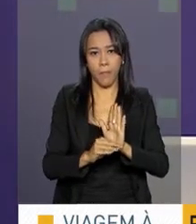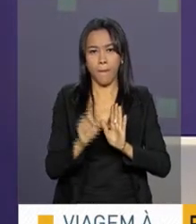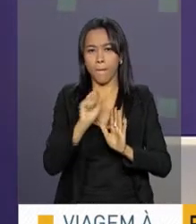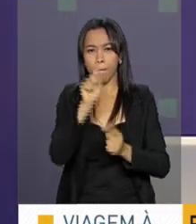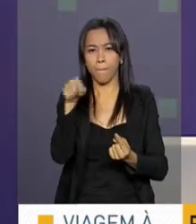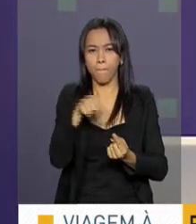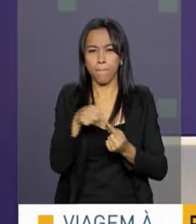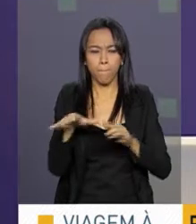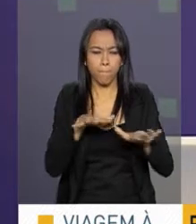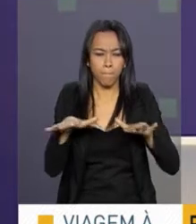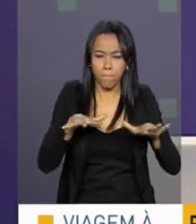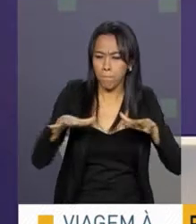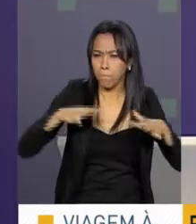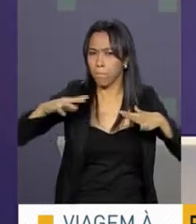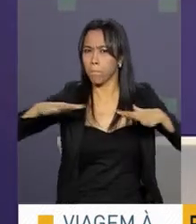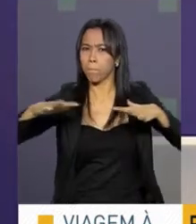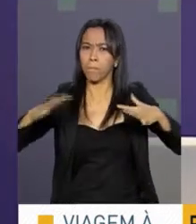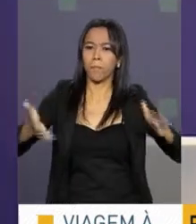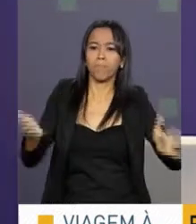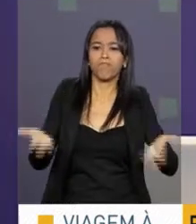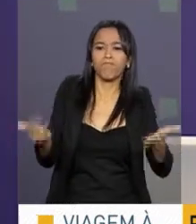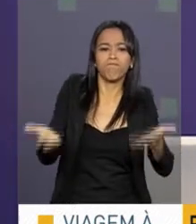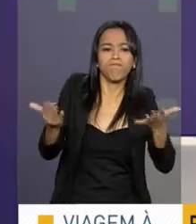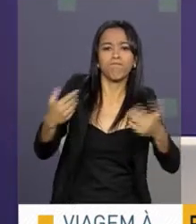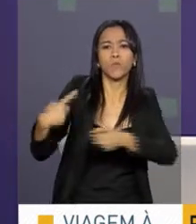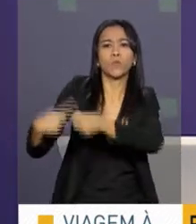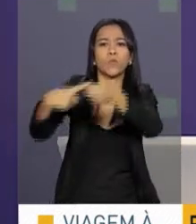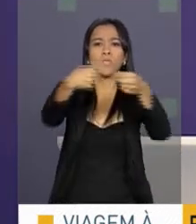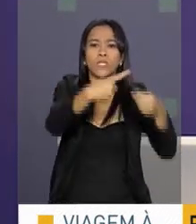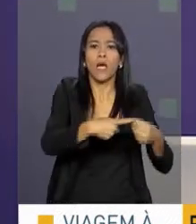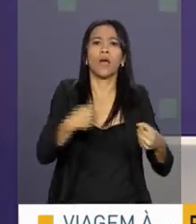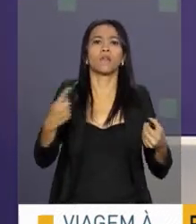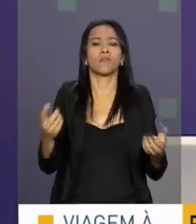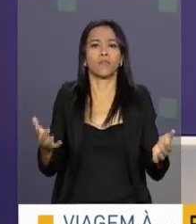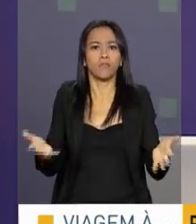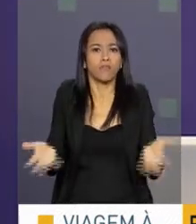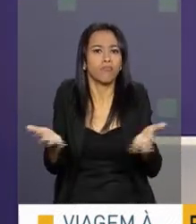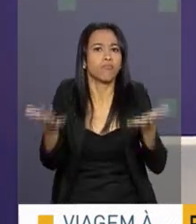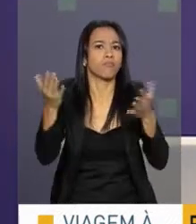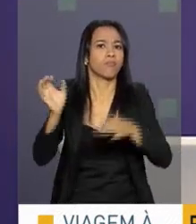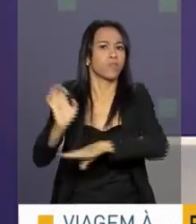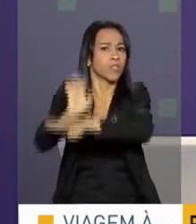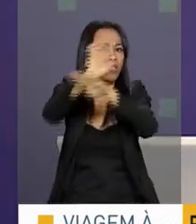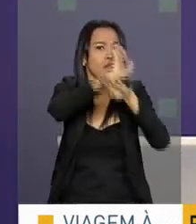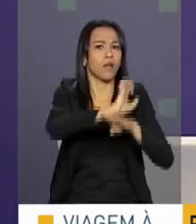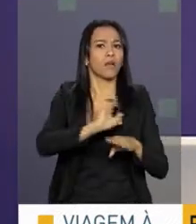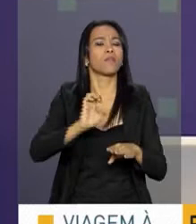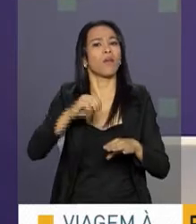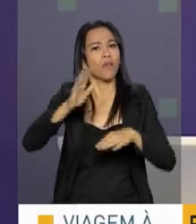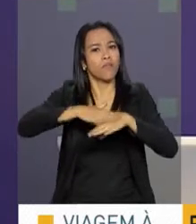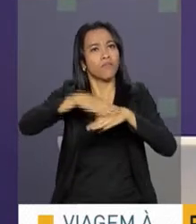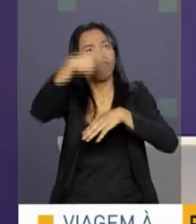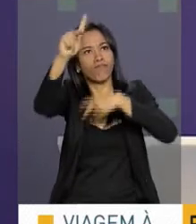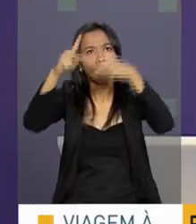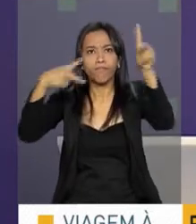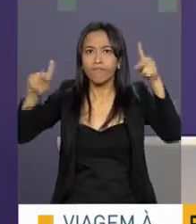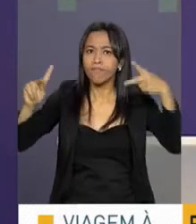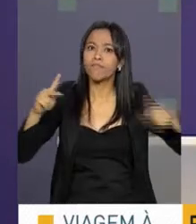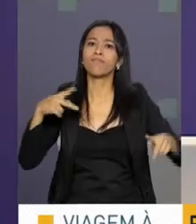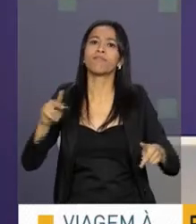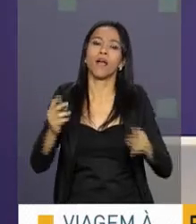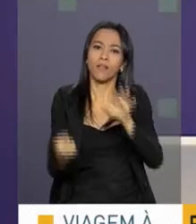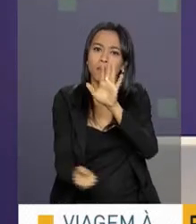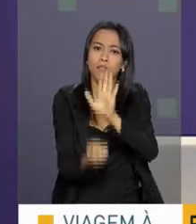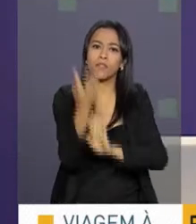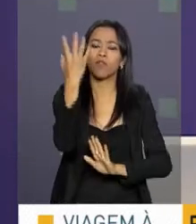dinamizar, para incentivar os municípios e os estados a também desenvolverem programas de parceria com o